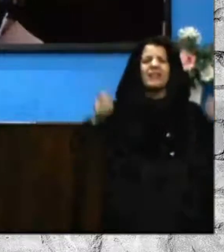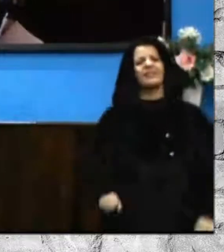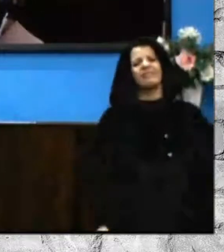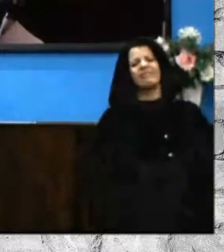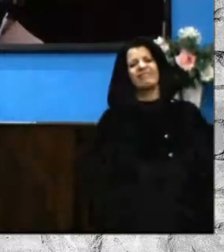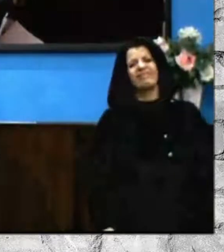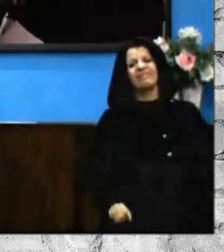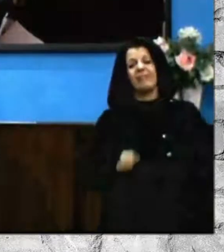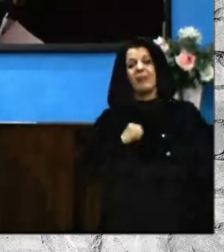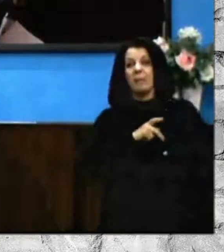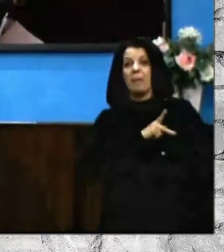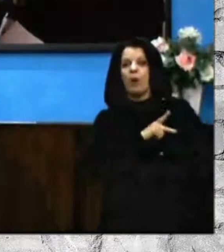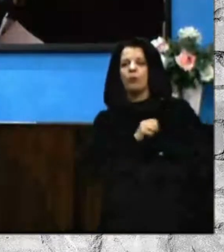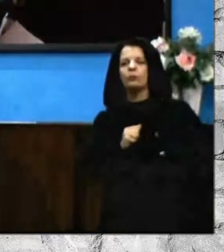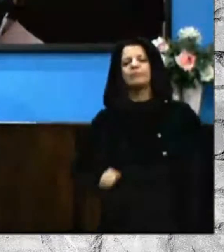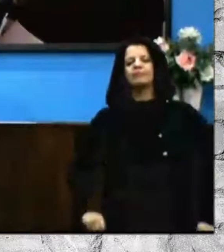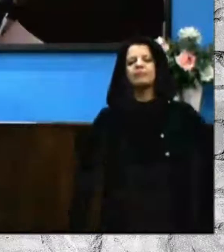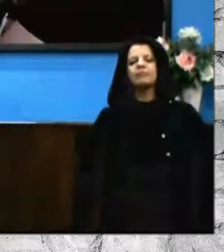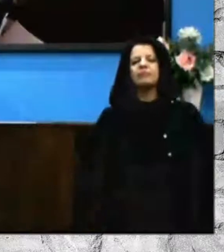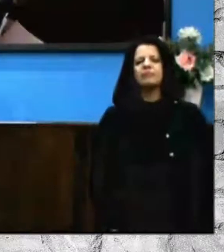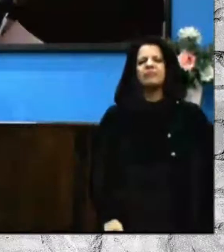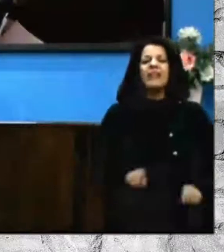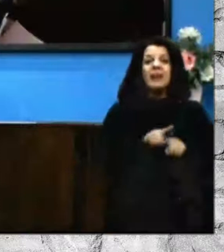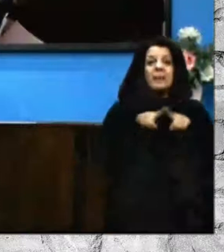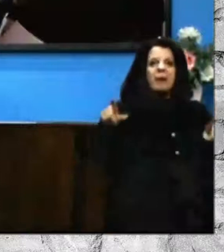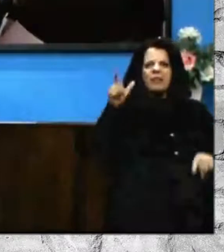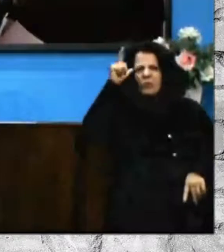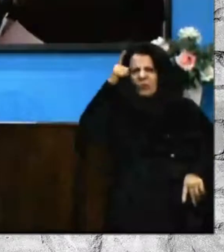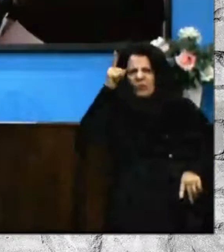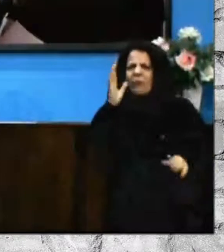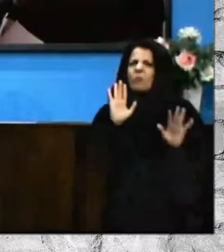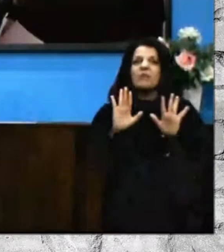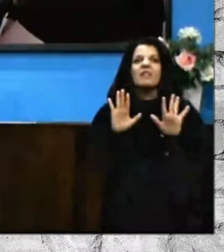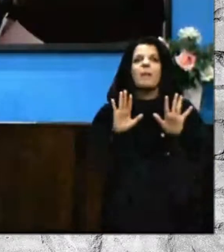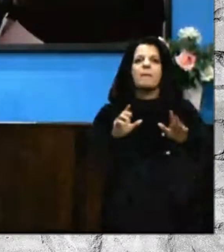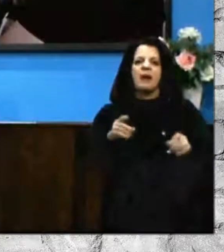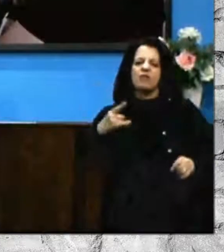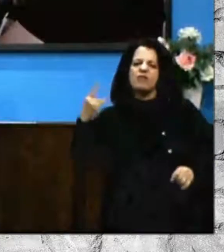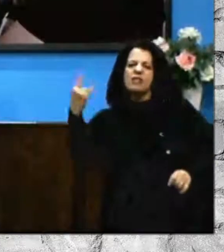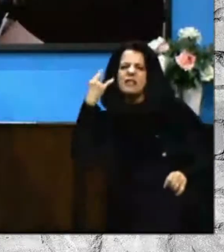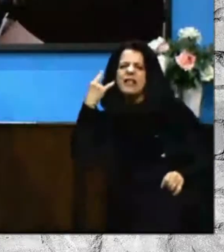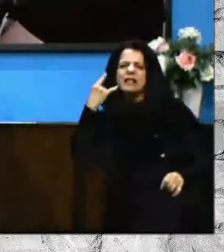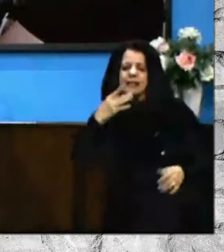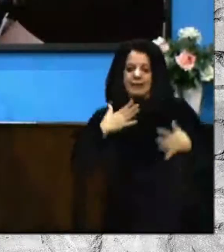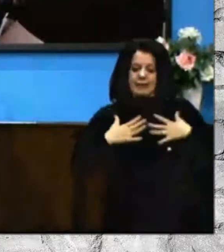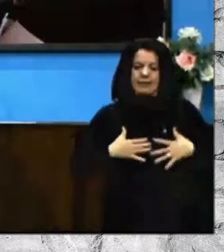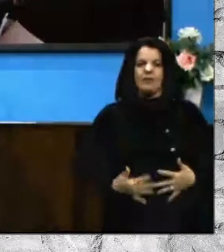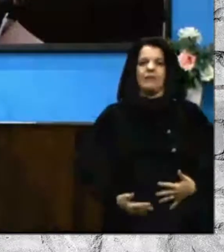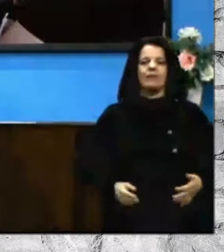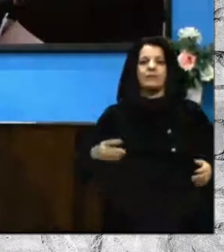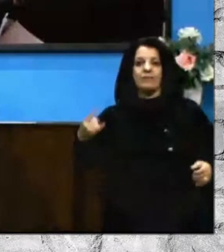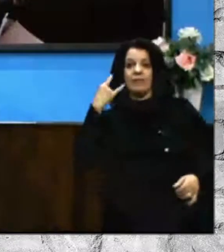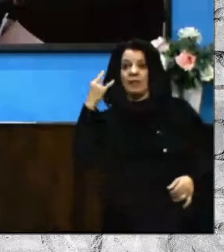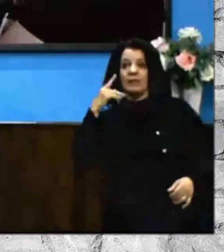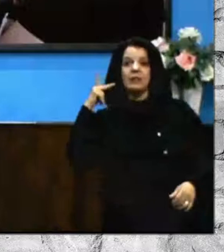Mas o diabo não parou na tentação física, não parou na tentação política e tentou Jesus religiosamente. É os